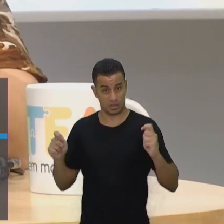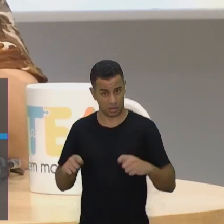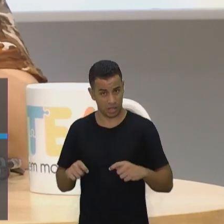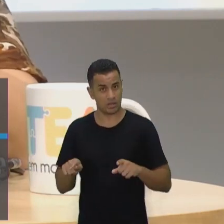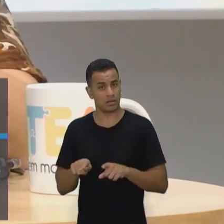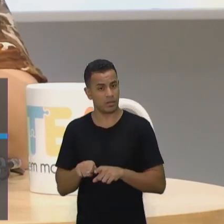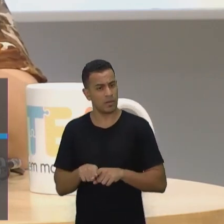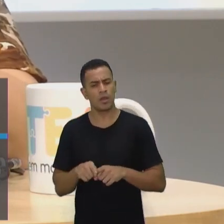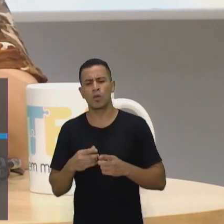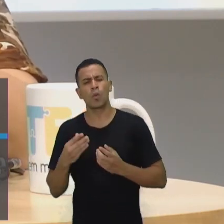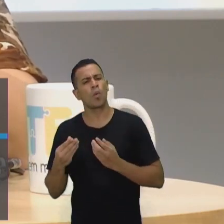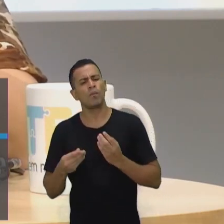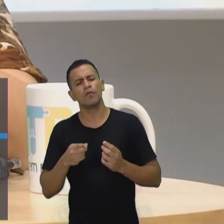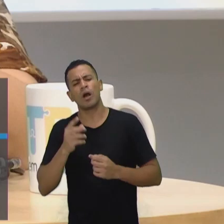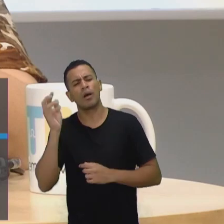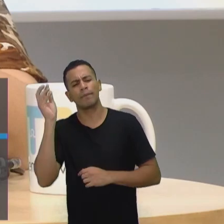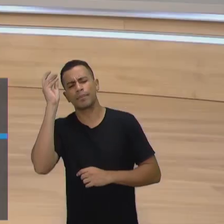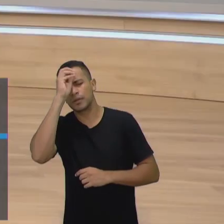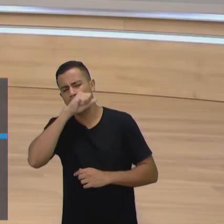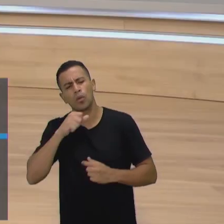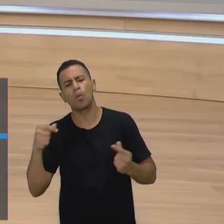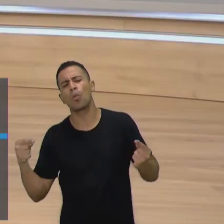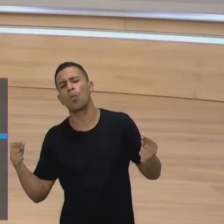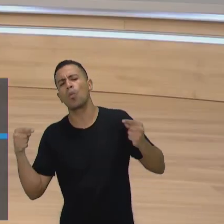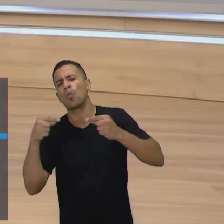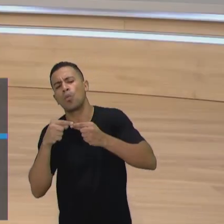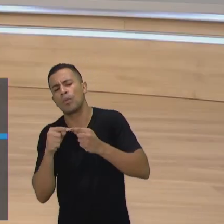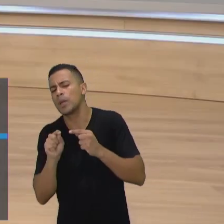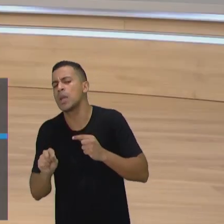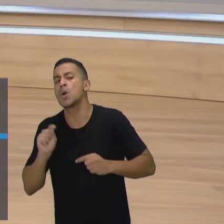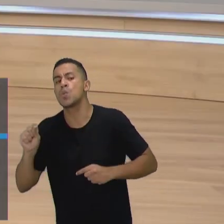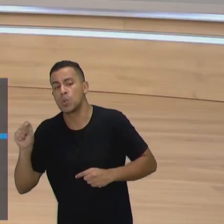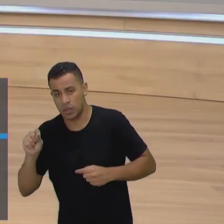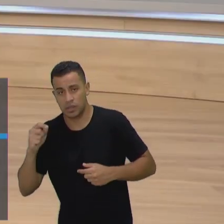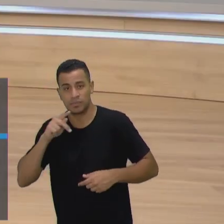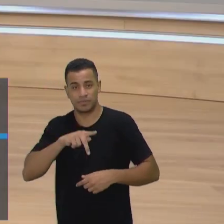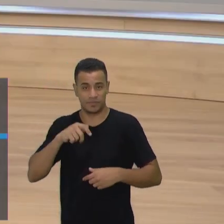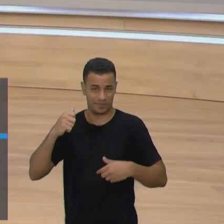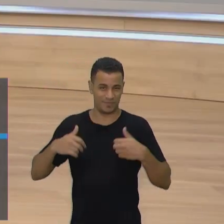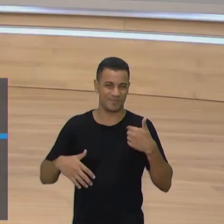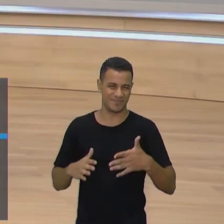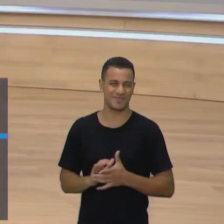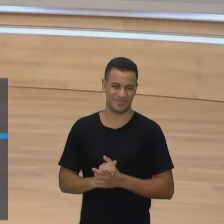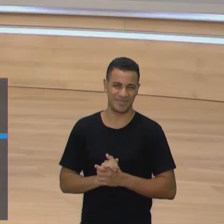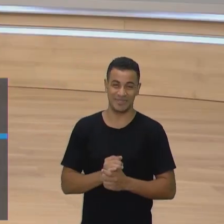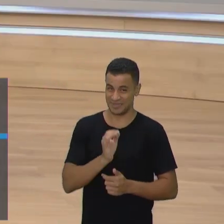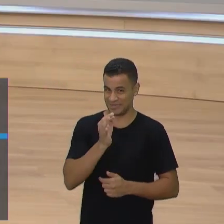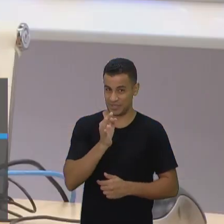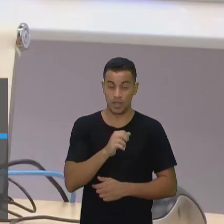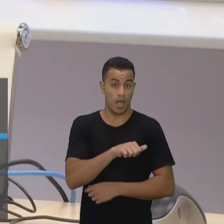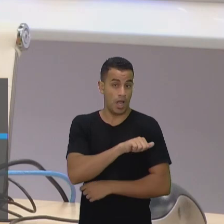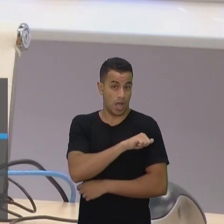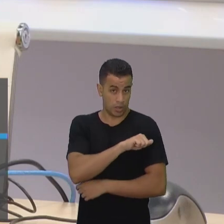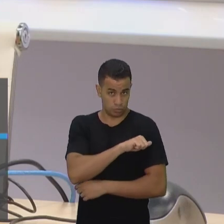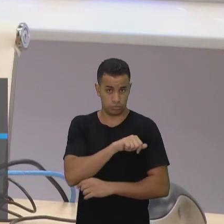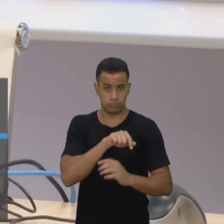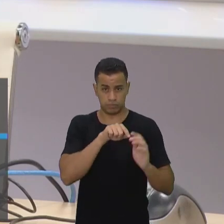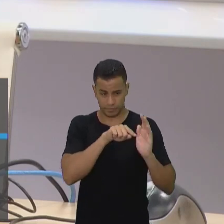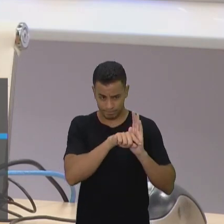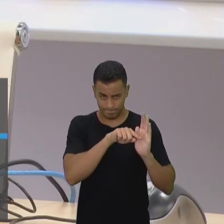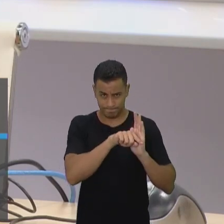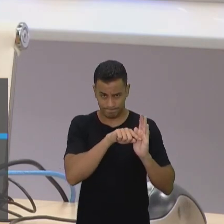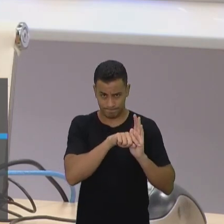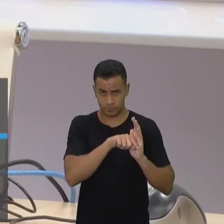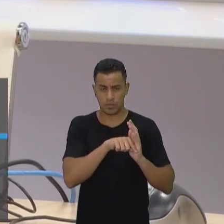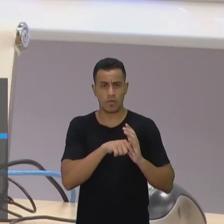o que aprenderam na pesquisa. É isso mesmo. O estudante, então, ele vai pesquisar, ele vai fazer esse aprofundamento fora da casa, fora da